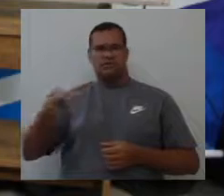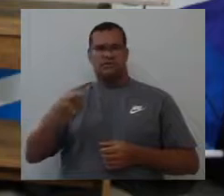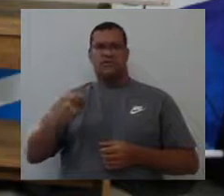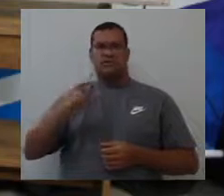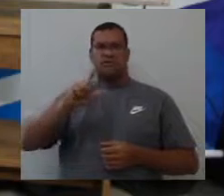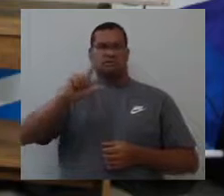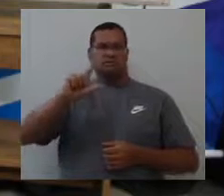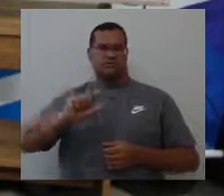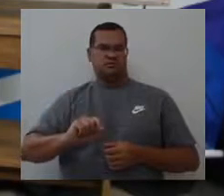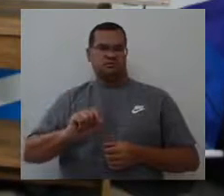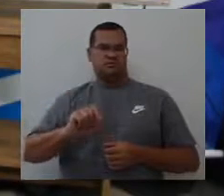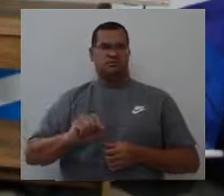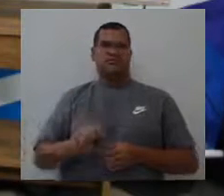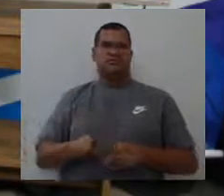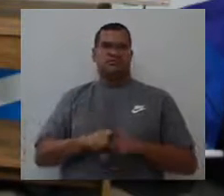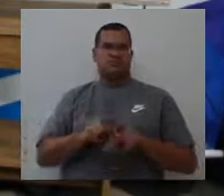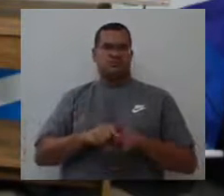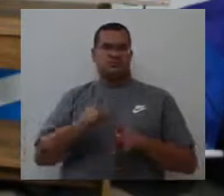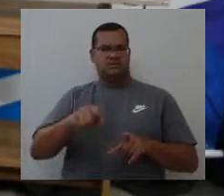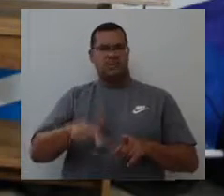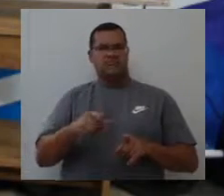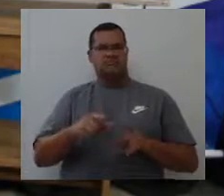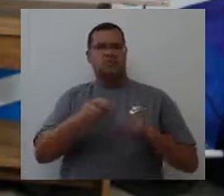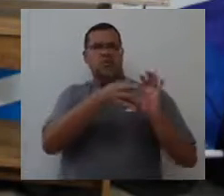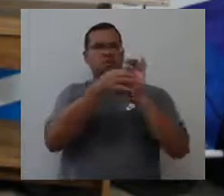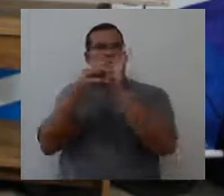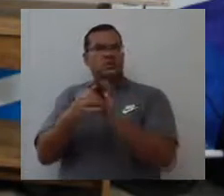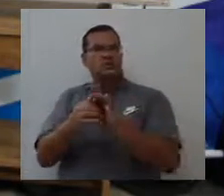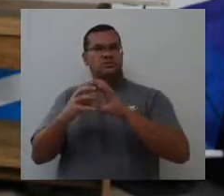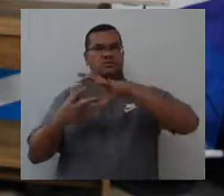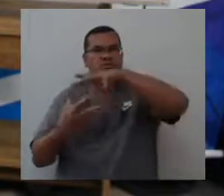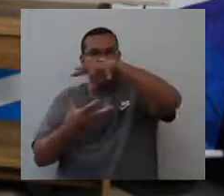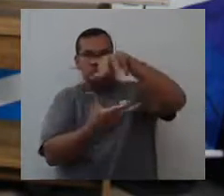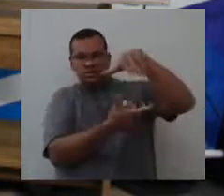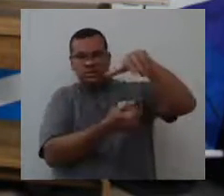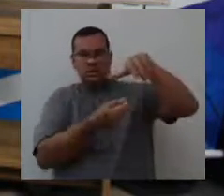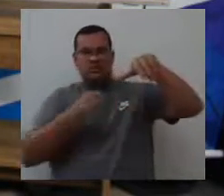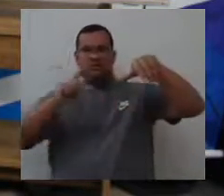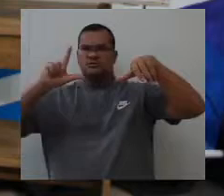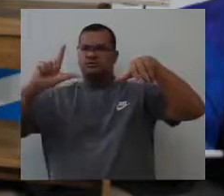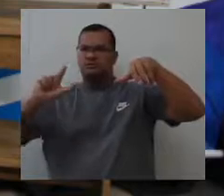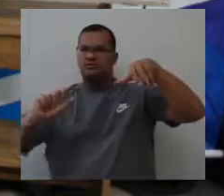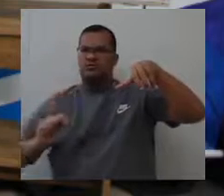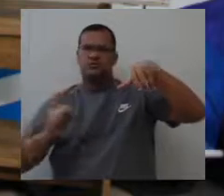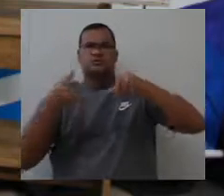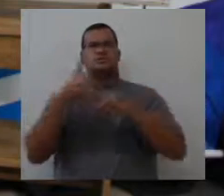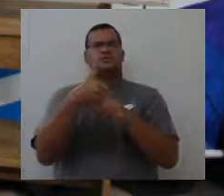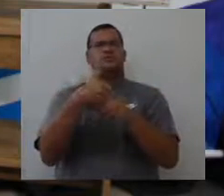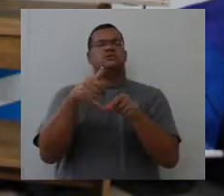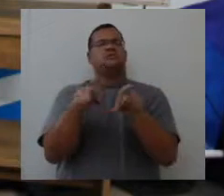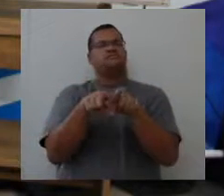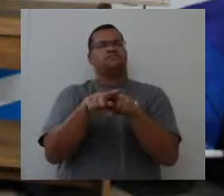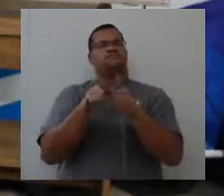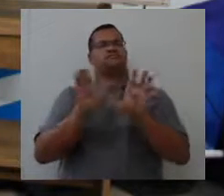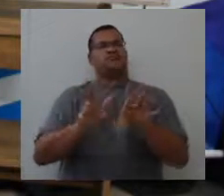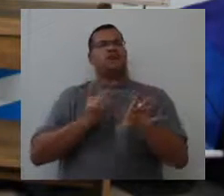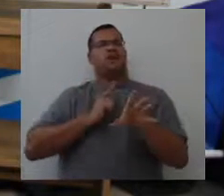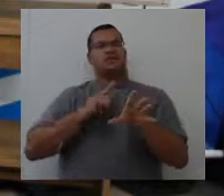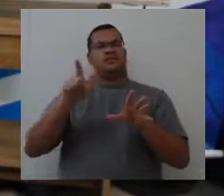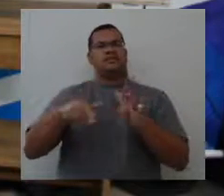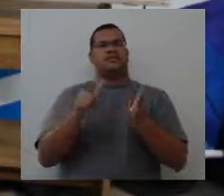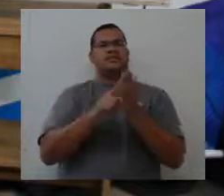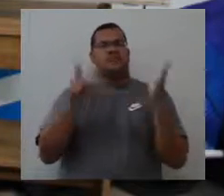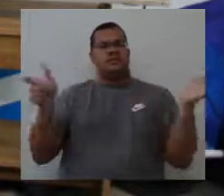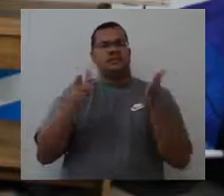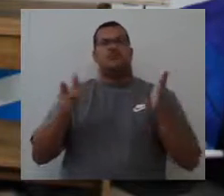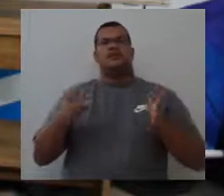novamente. O cenário mundial, vocês estão percebendo, está fazendo com que esse preço caia cada vez mais, tá certo? E aí a gente tem uma matéria